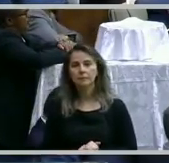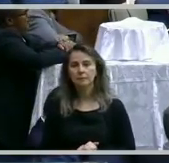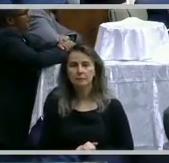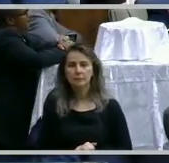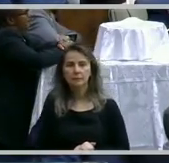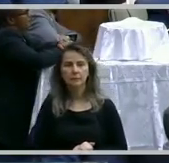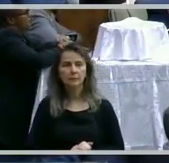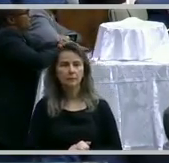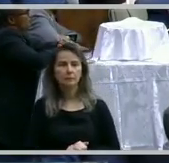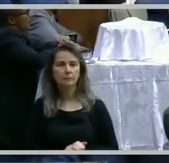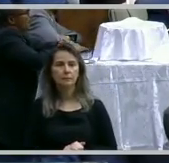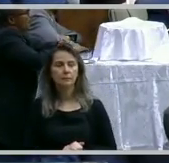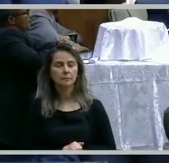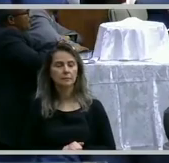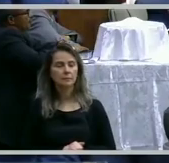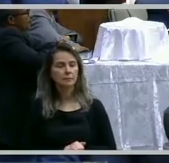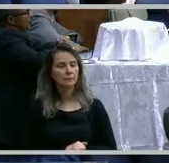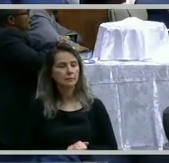Essa terra,